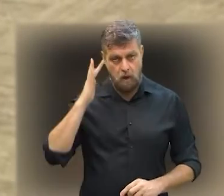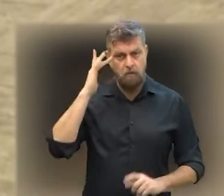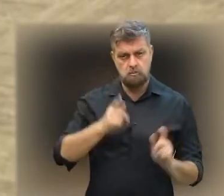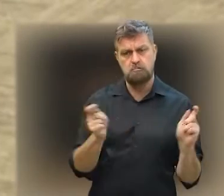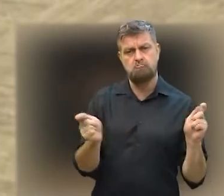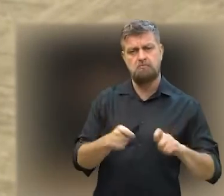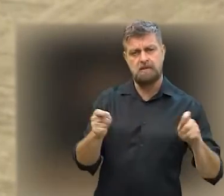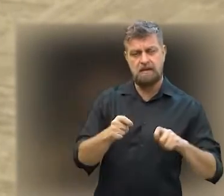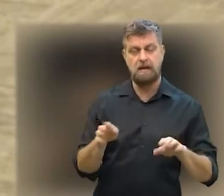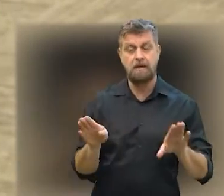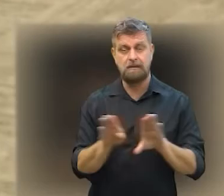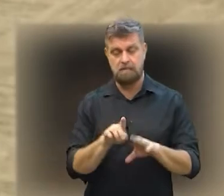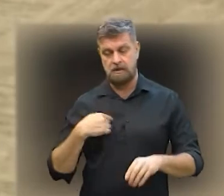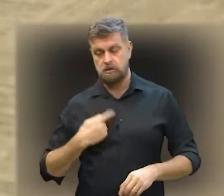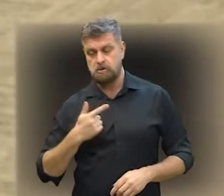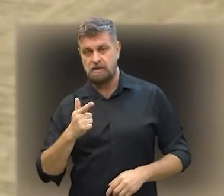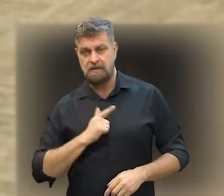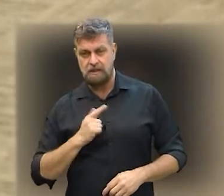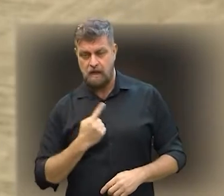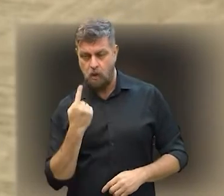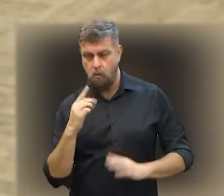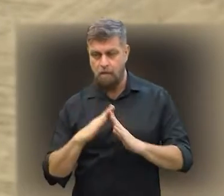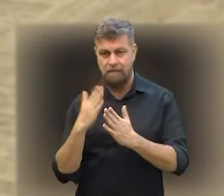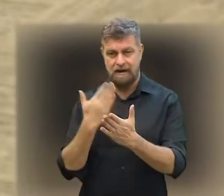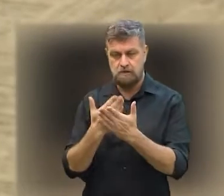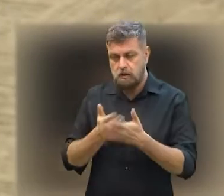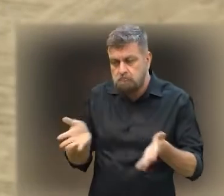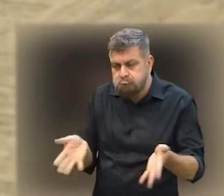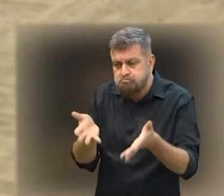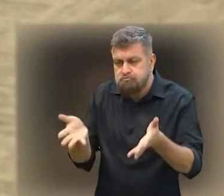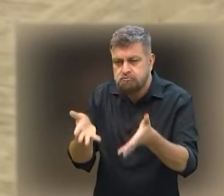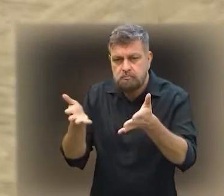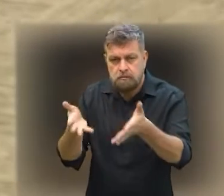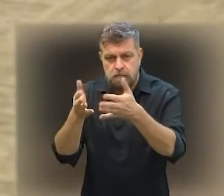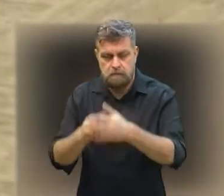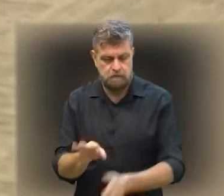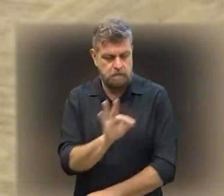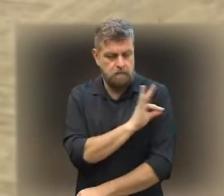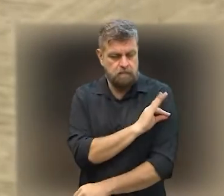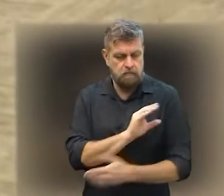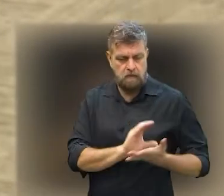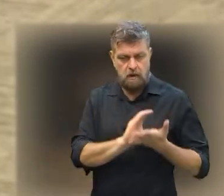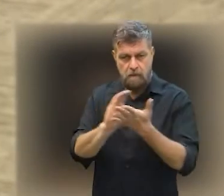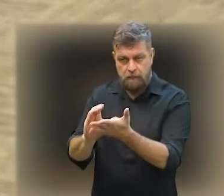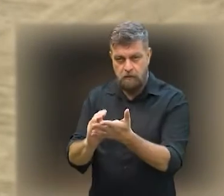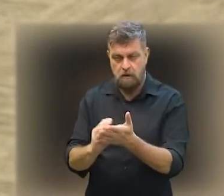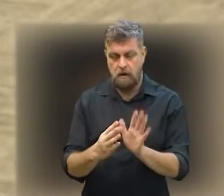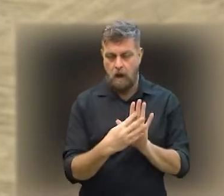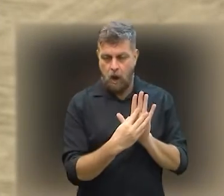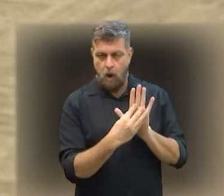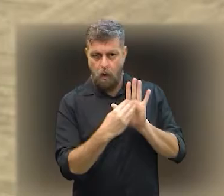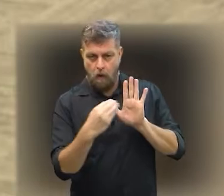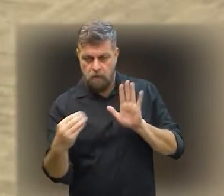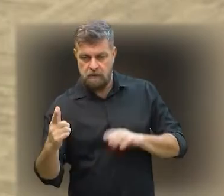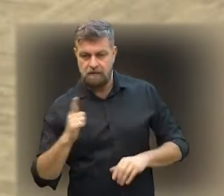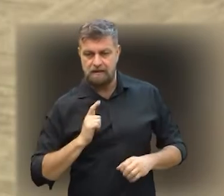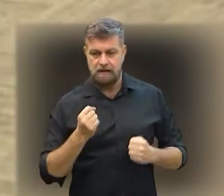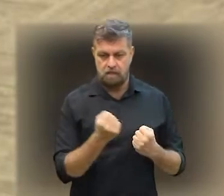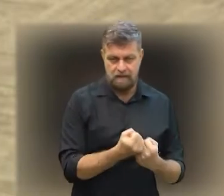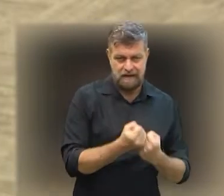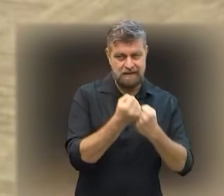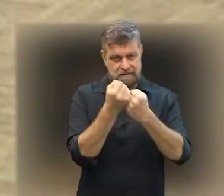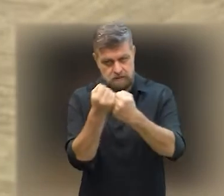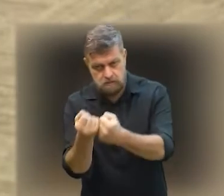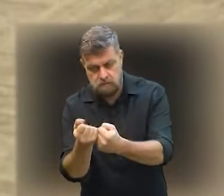pública, que eu acho que é possível, mas que a gente tenha pelo menos uma escola fomentada, autofomentada, que é um modelo onde tem